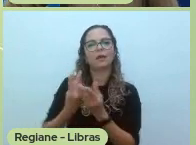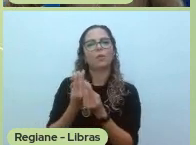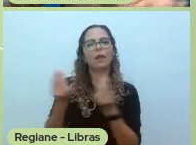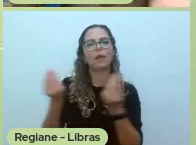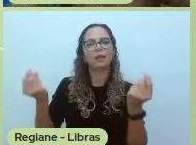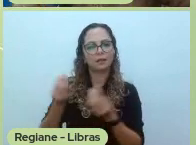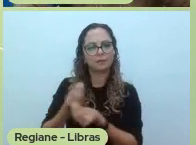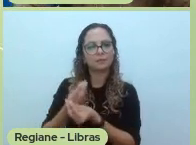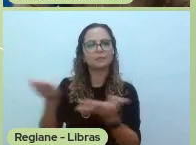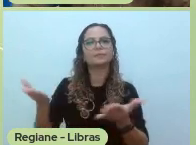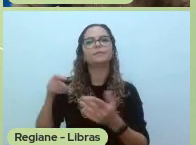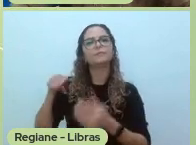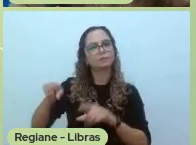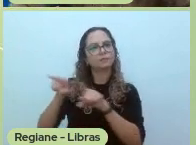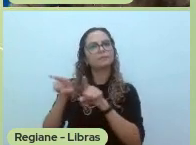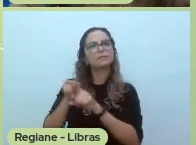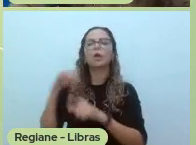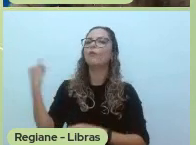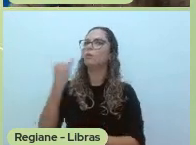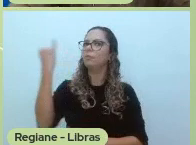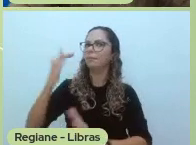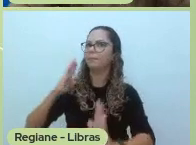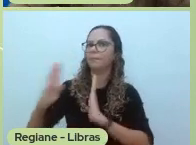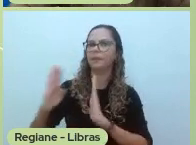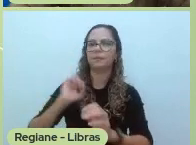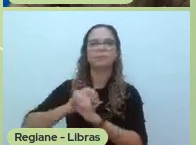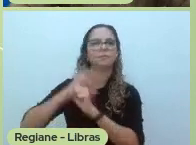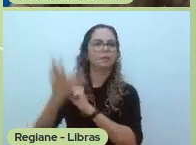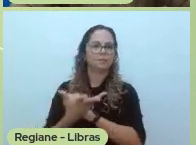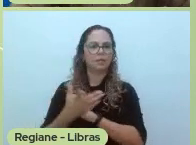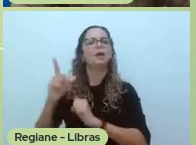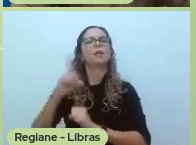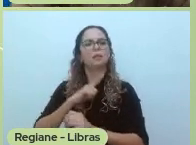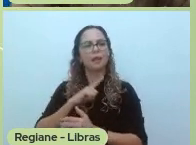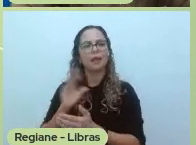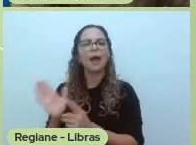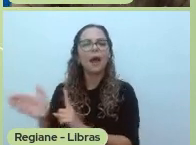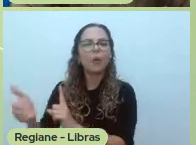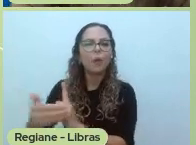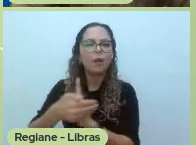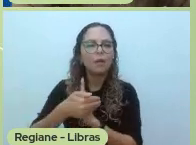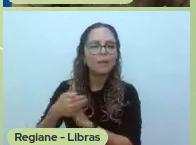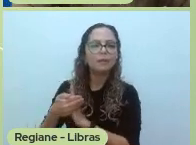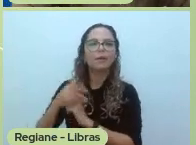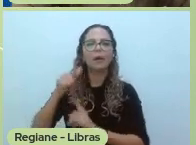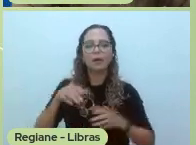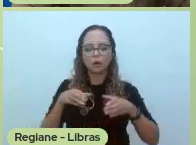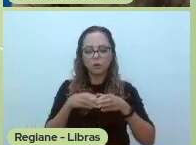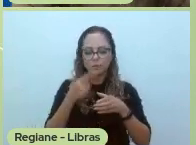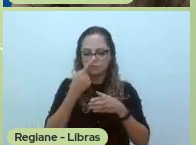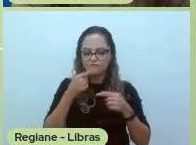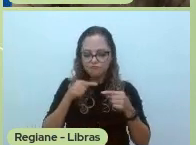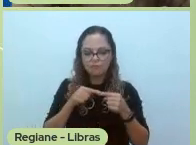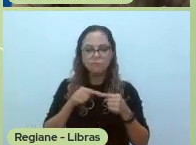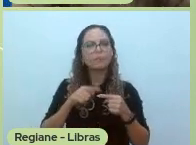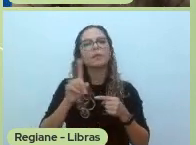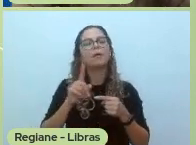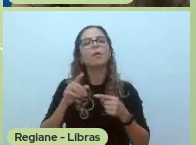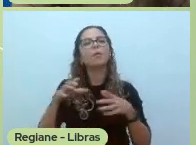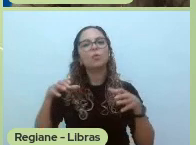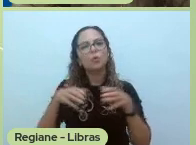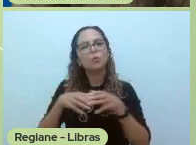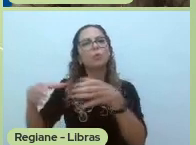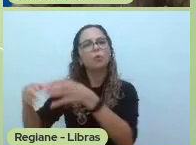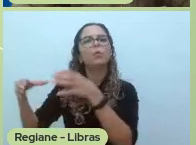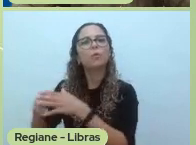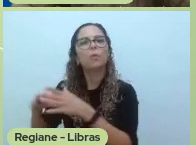importante durante a pandemia e que faz de um acolhimento, não são grupos de afinidade, são grupos de apoio, de um acolhimento, porque